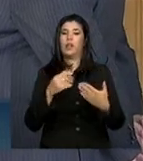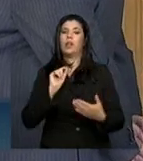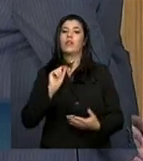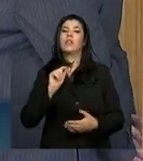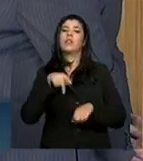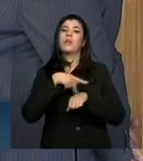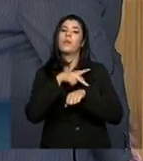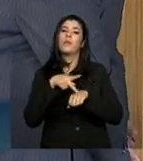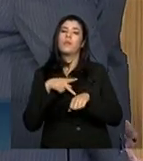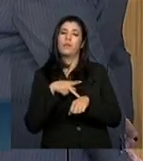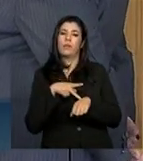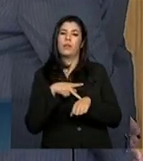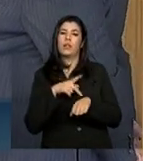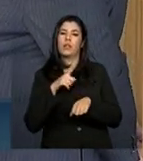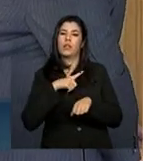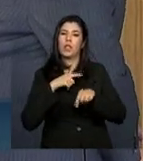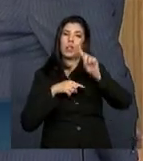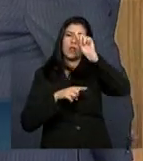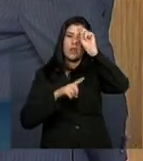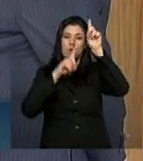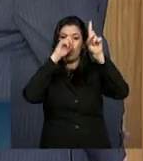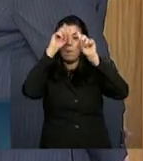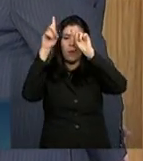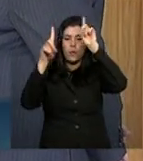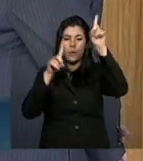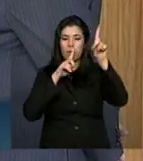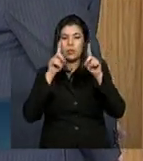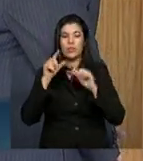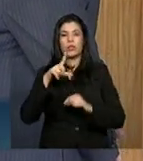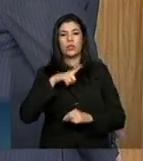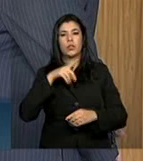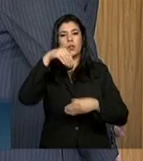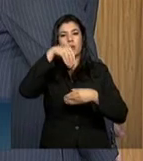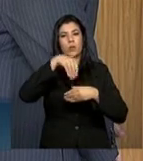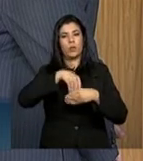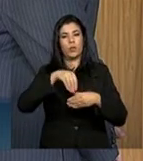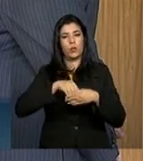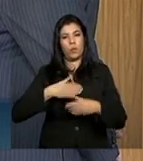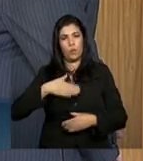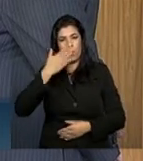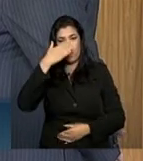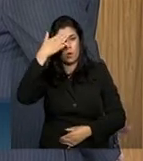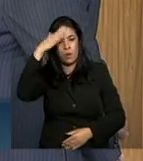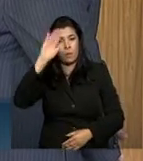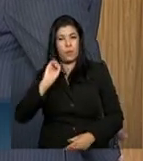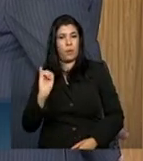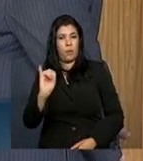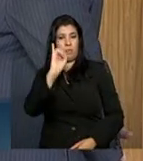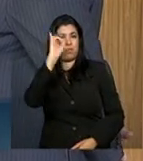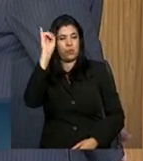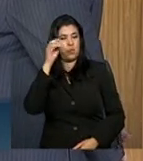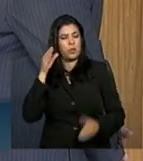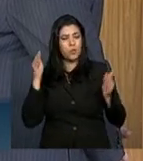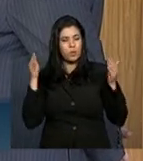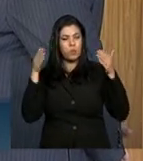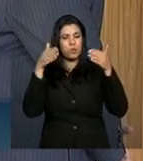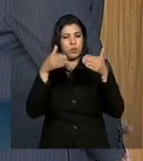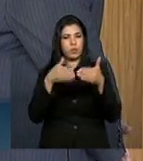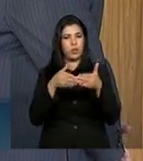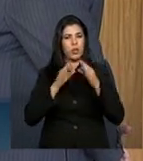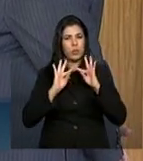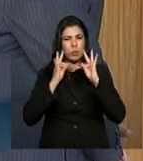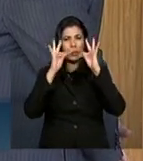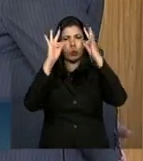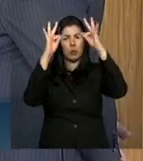país democrático localizado no Oriente Médio, é um importante centro de alta tecnologia